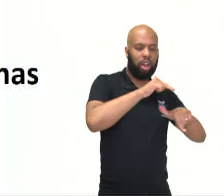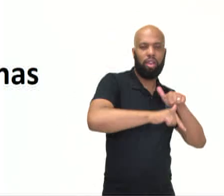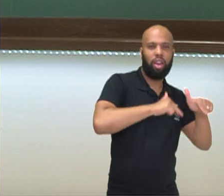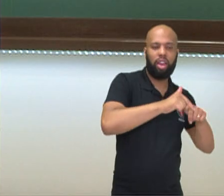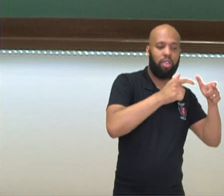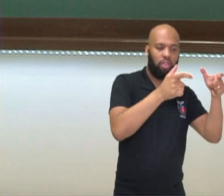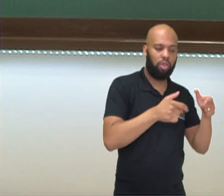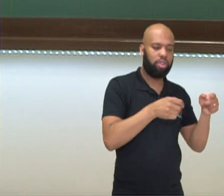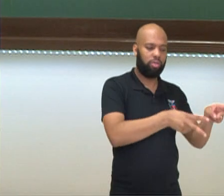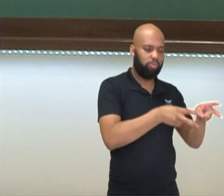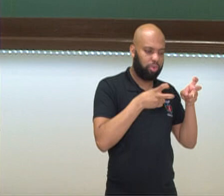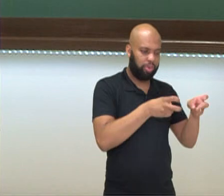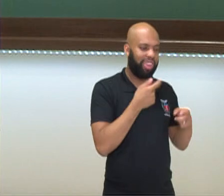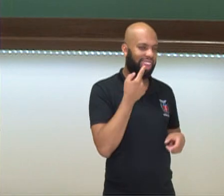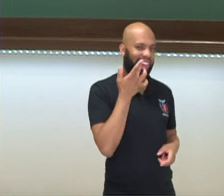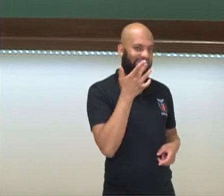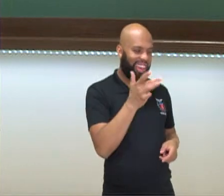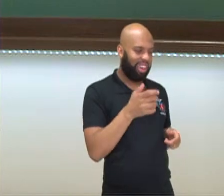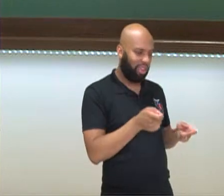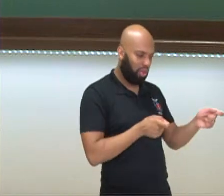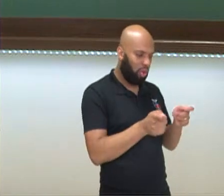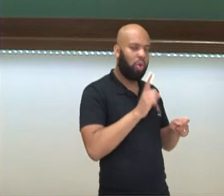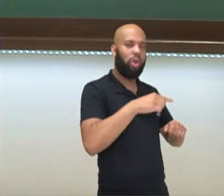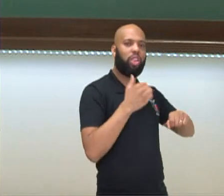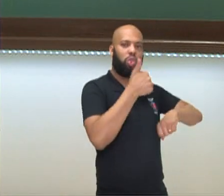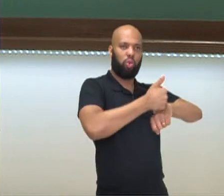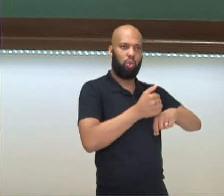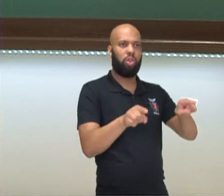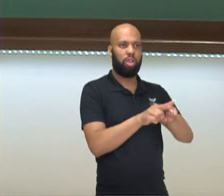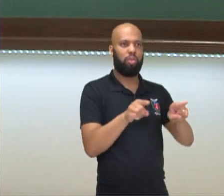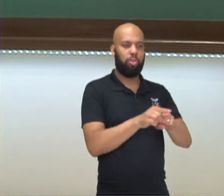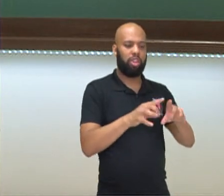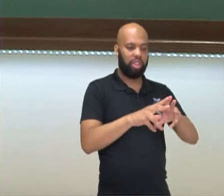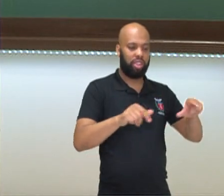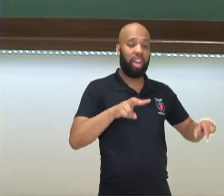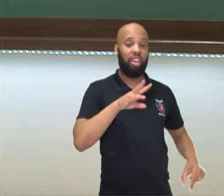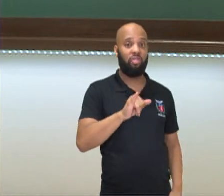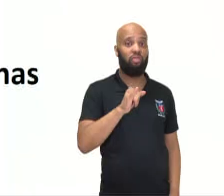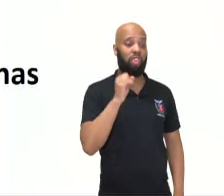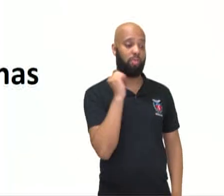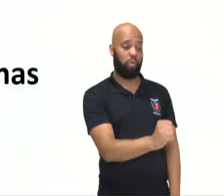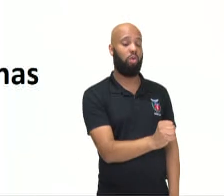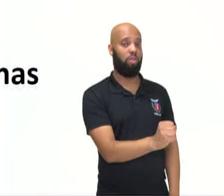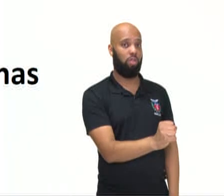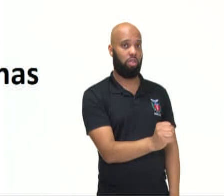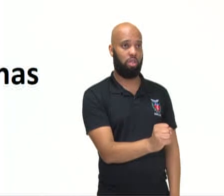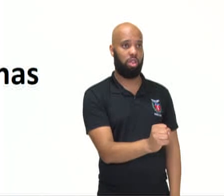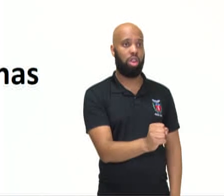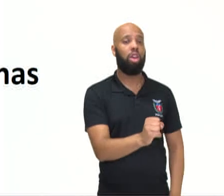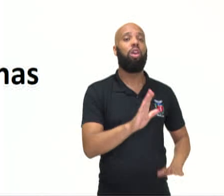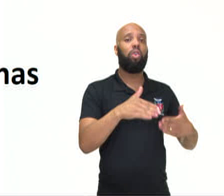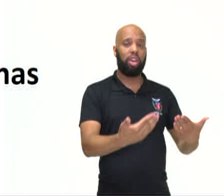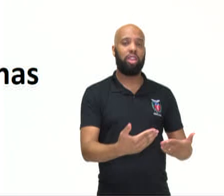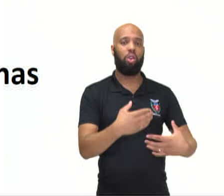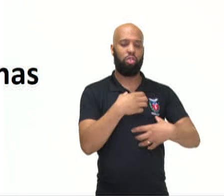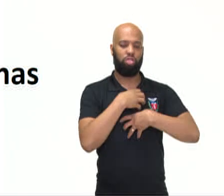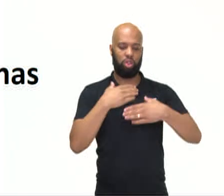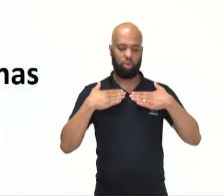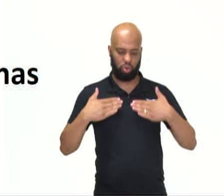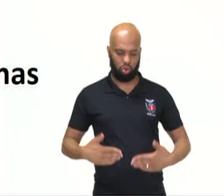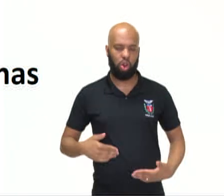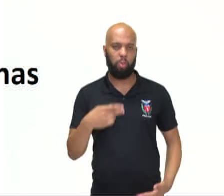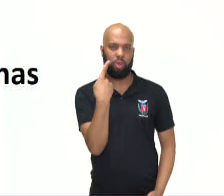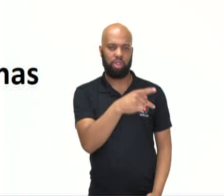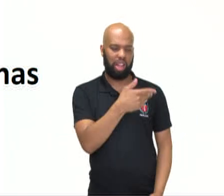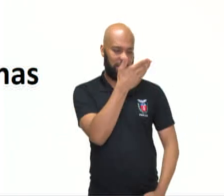trabalhava com a exploração de ouro, era dono de terras. Ele vai ser morto e ele vai ter o seu corpo cortado em